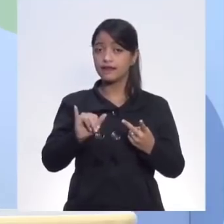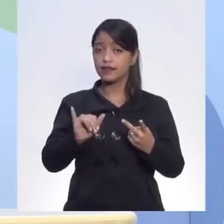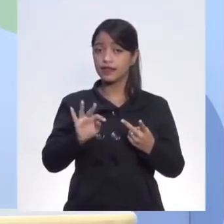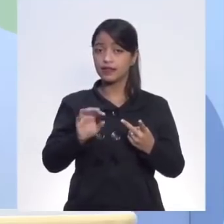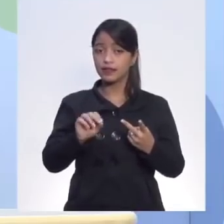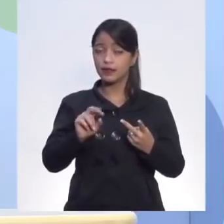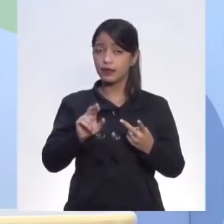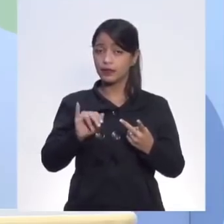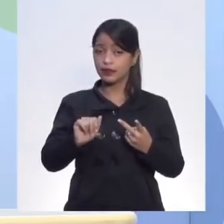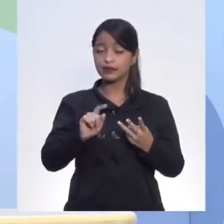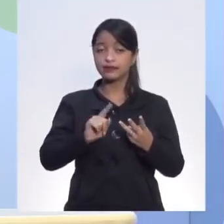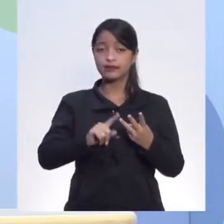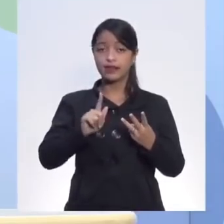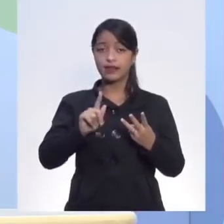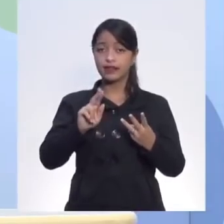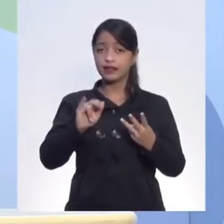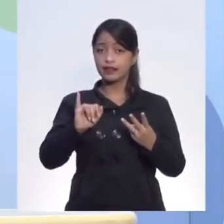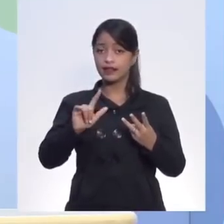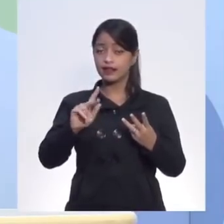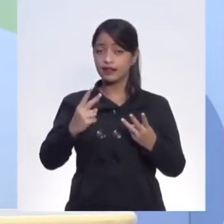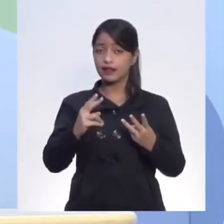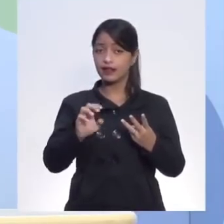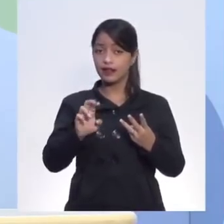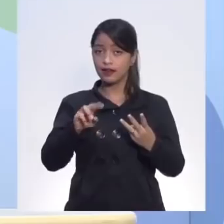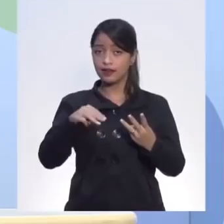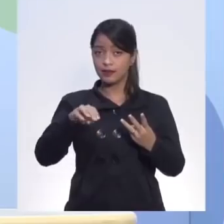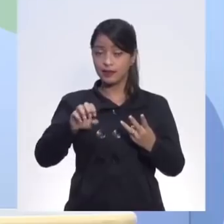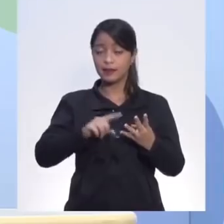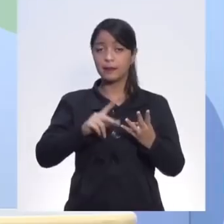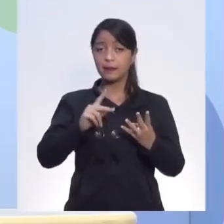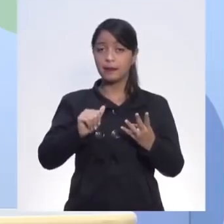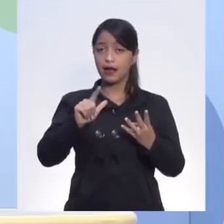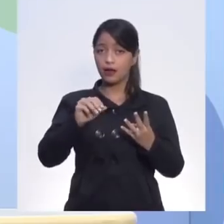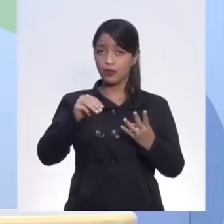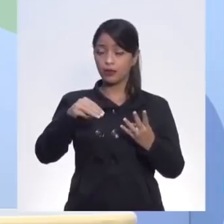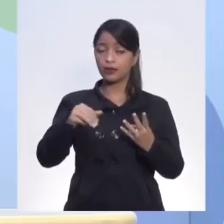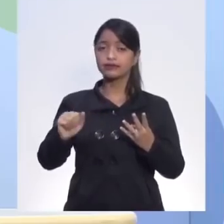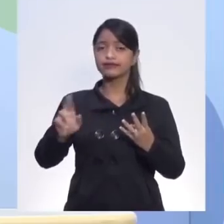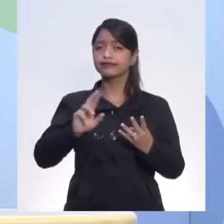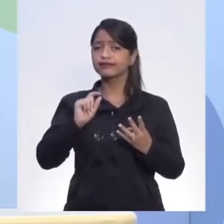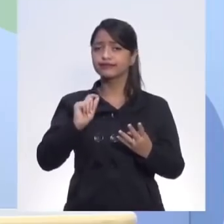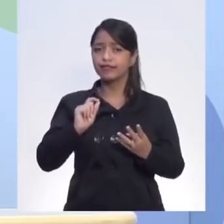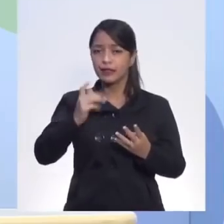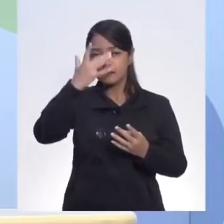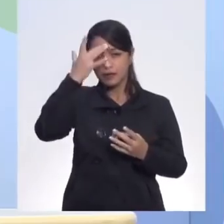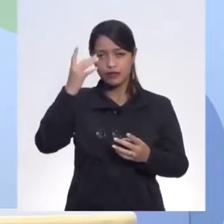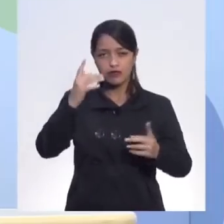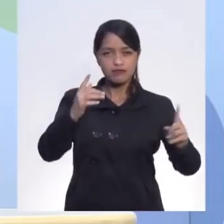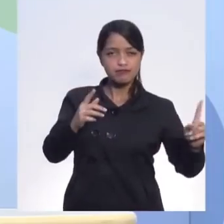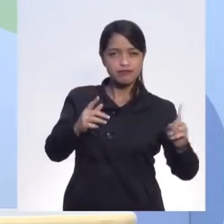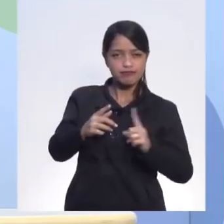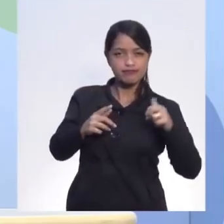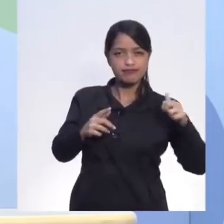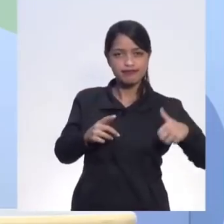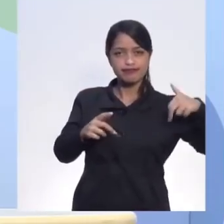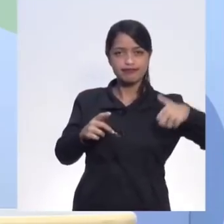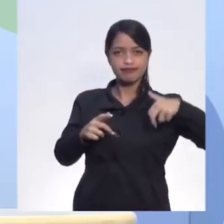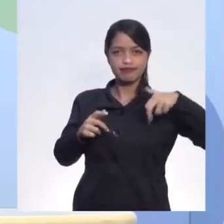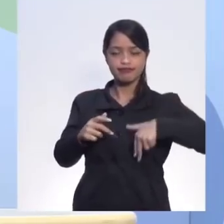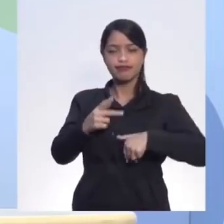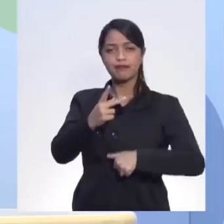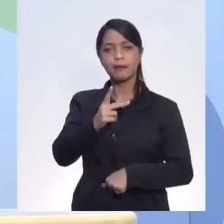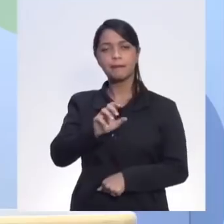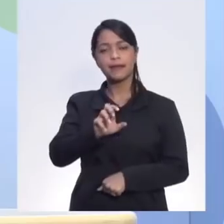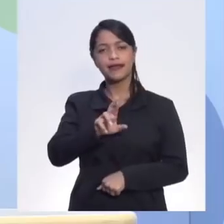entre outros, tá? Colocaram os peregrinos, as novas personagens, certo? Certo. E a segunda, que é porque